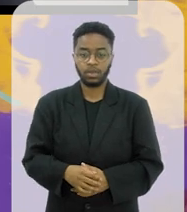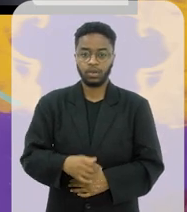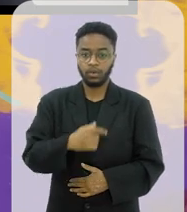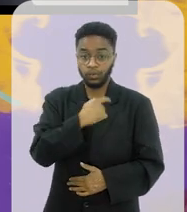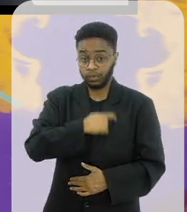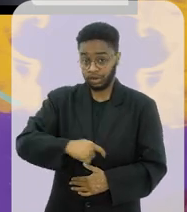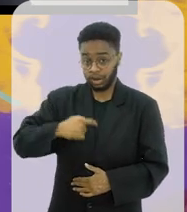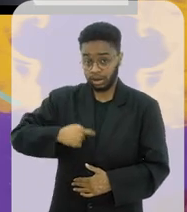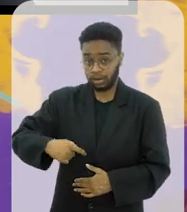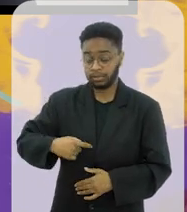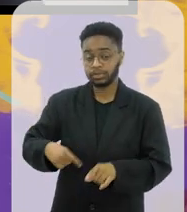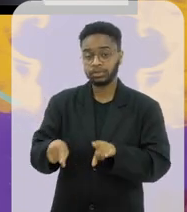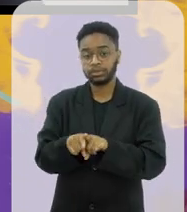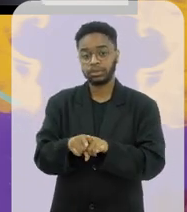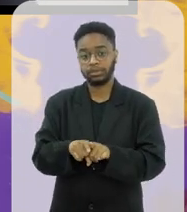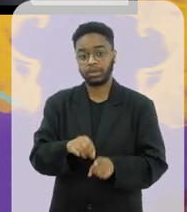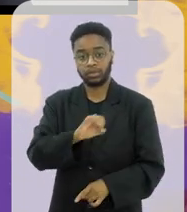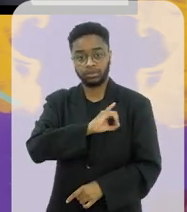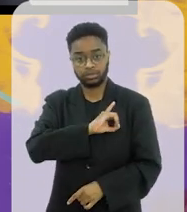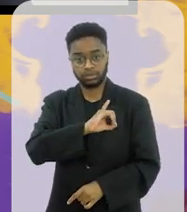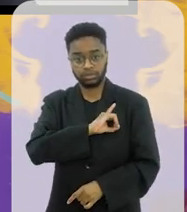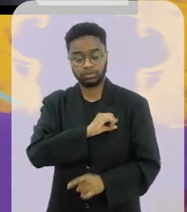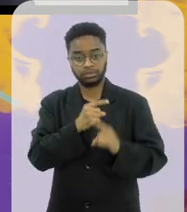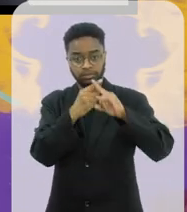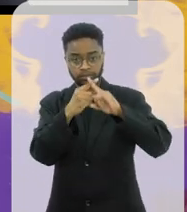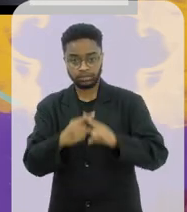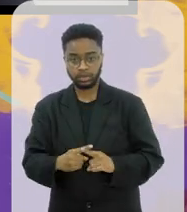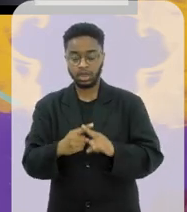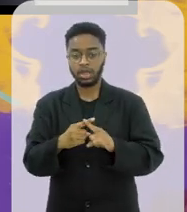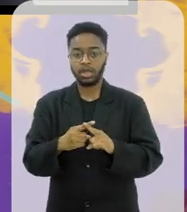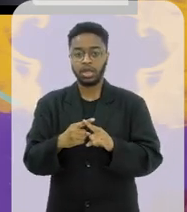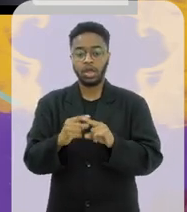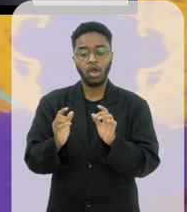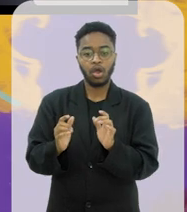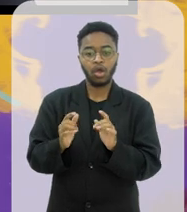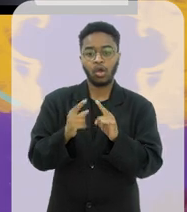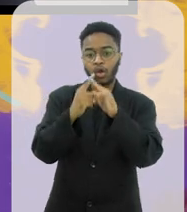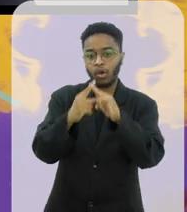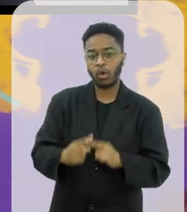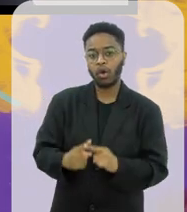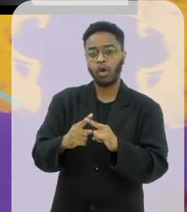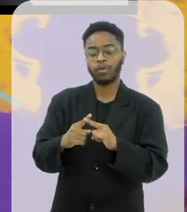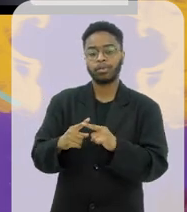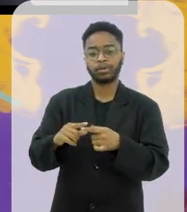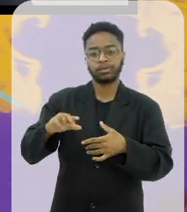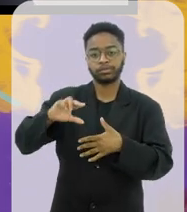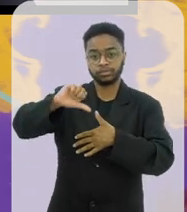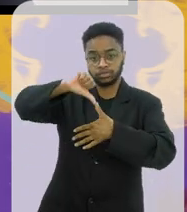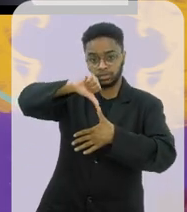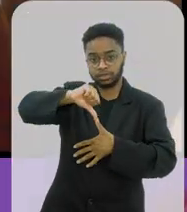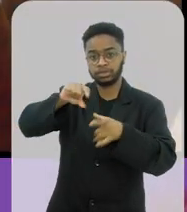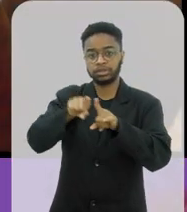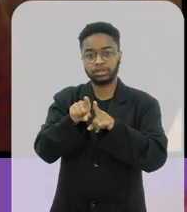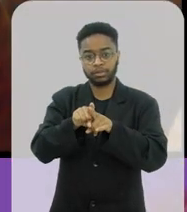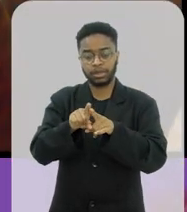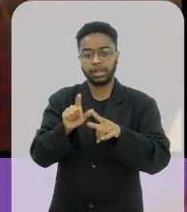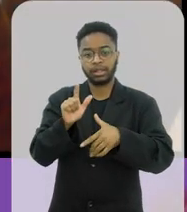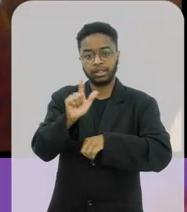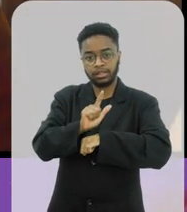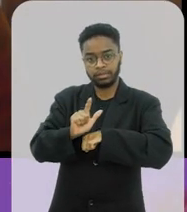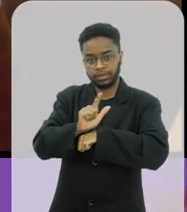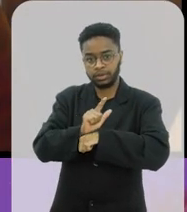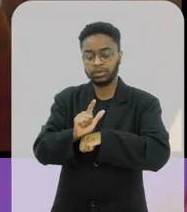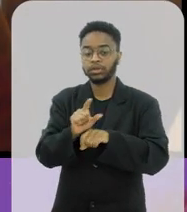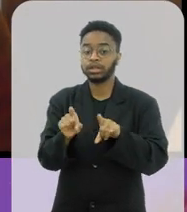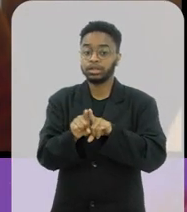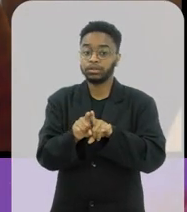Grêmio e o Internacional, que disputam aí o Inter, a Copa Sul-Americana, e o Grêmio, a Libertadores da América, a